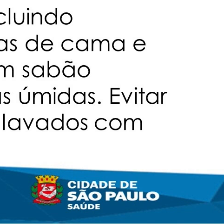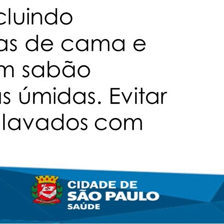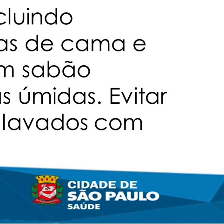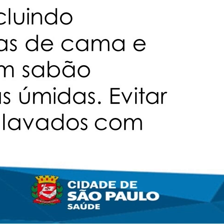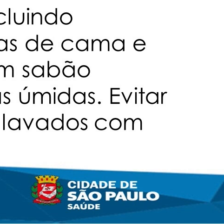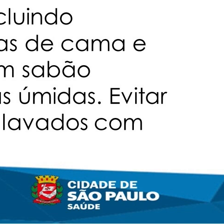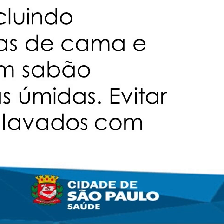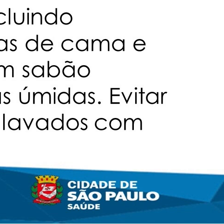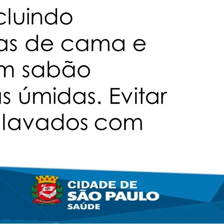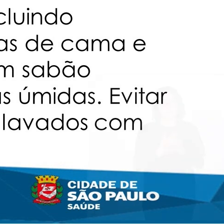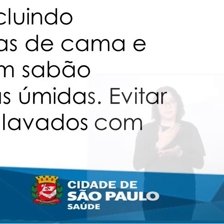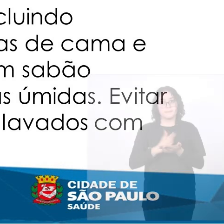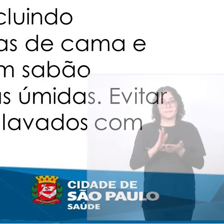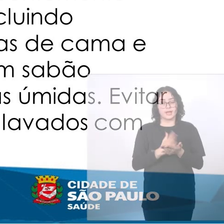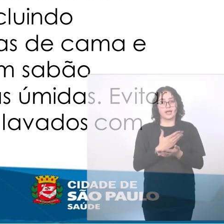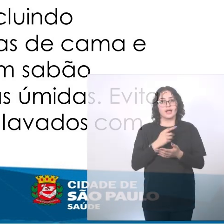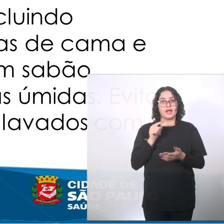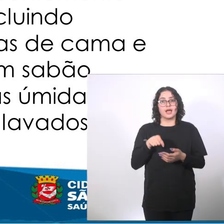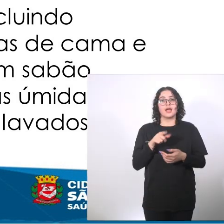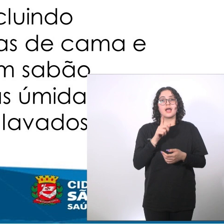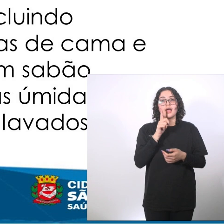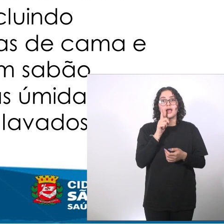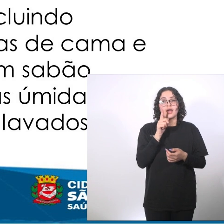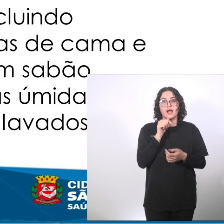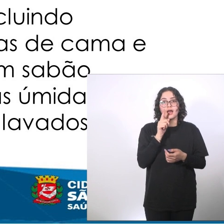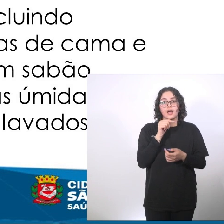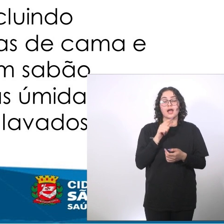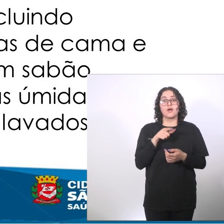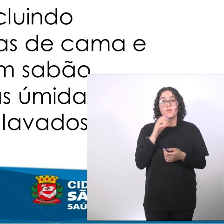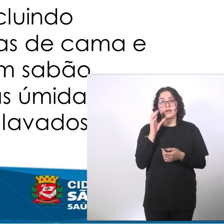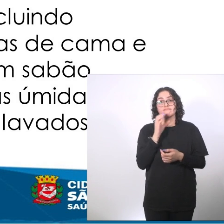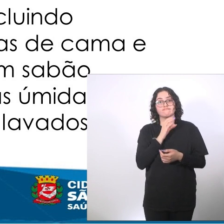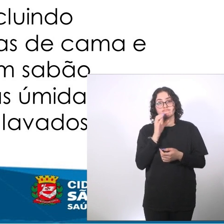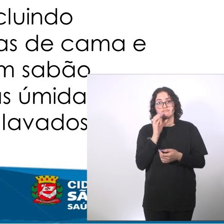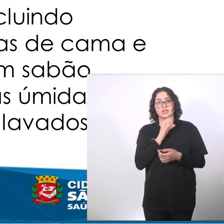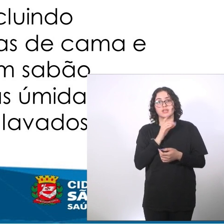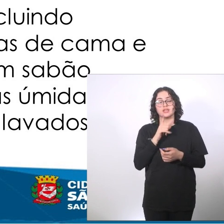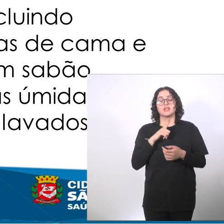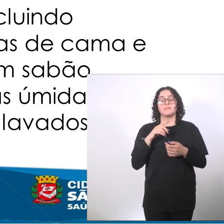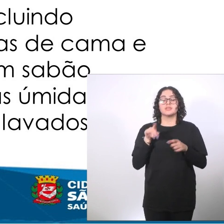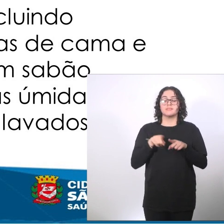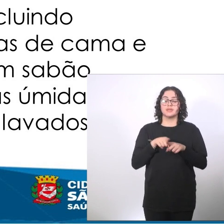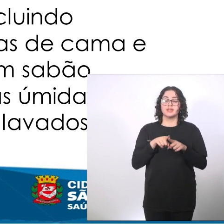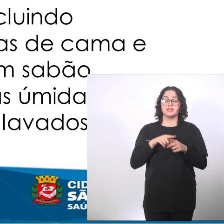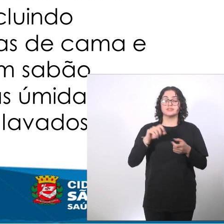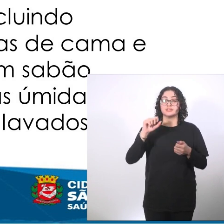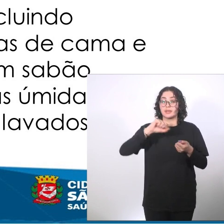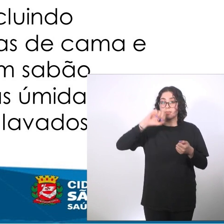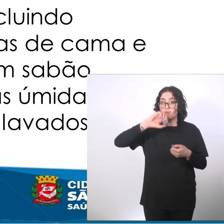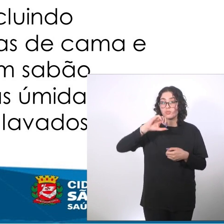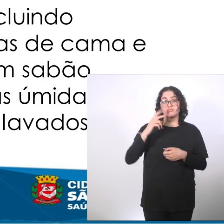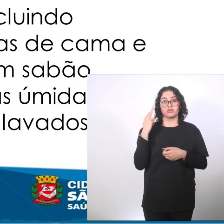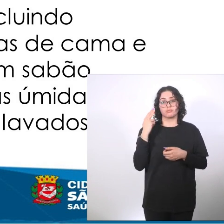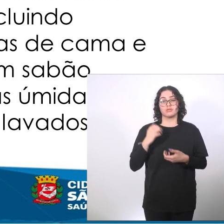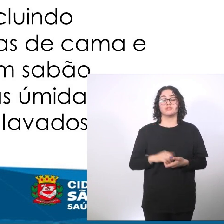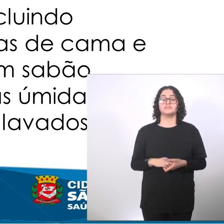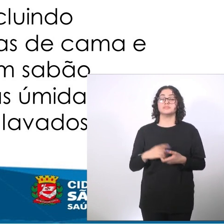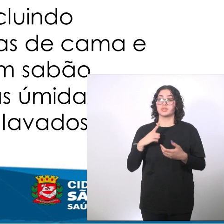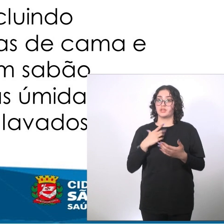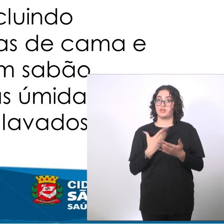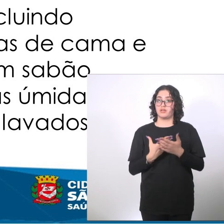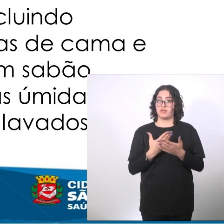os quais devem ser lavados com água entre 60 e 90 graus e sabão comum. Existem alguns estudos, aí é mais da área